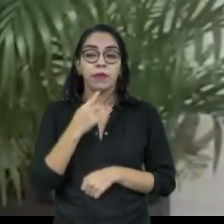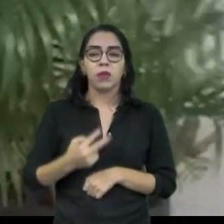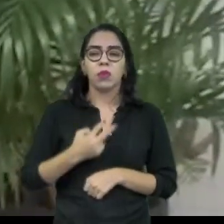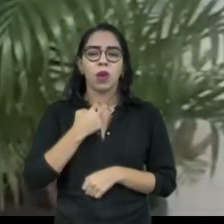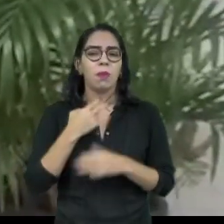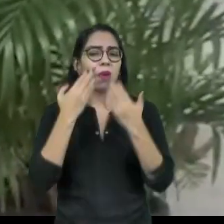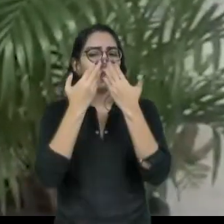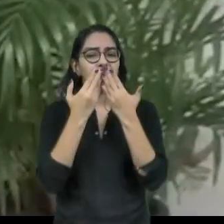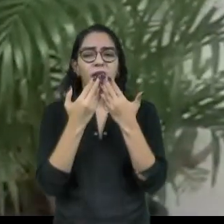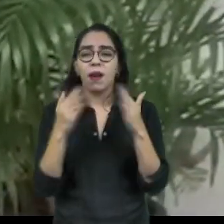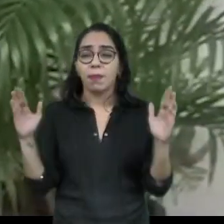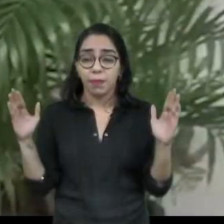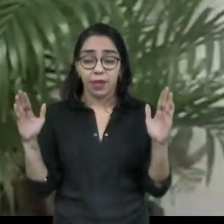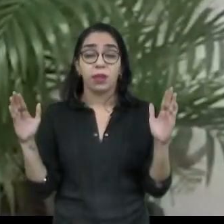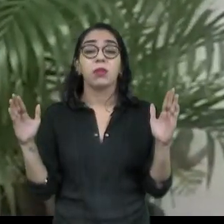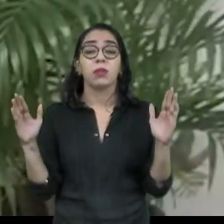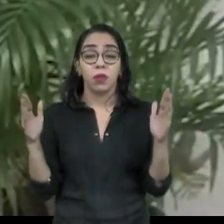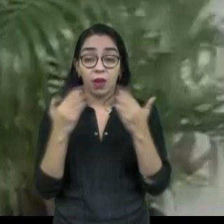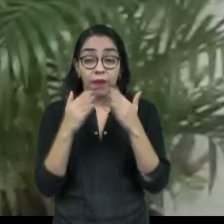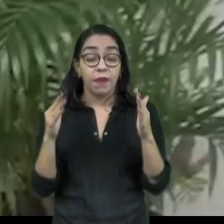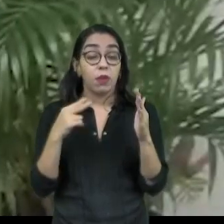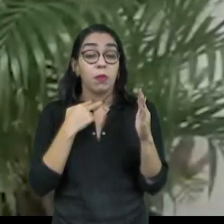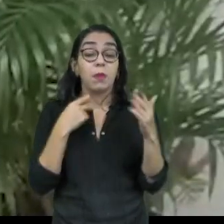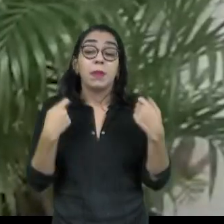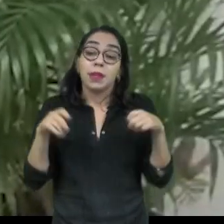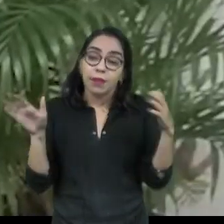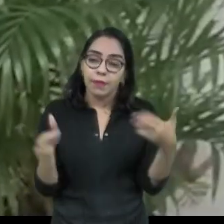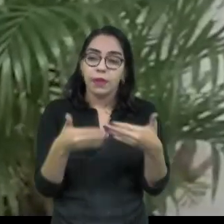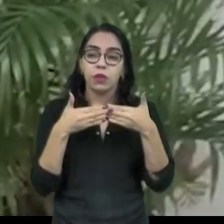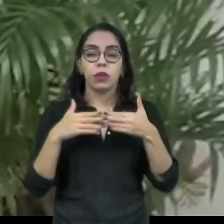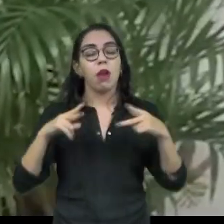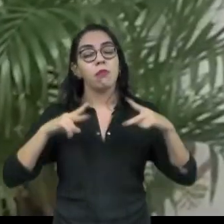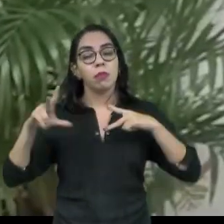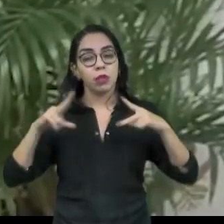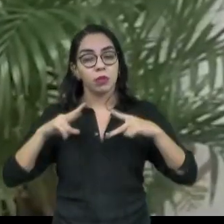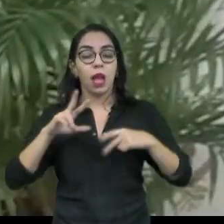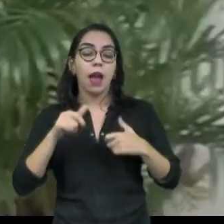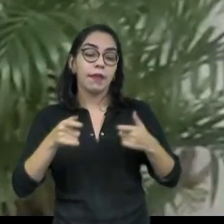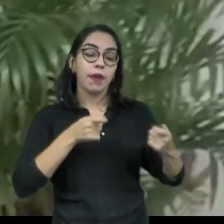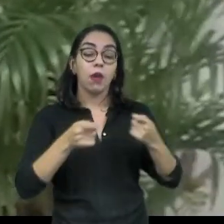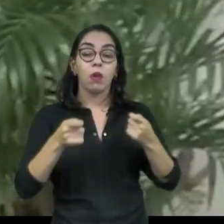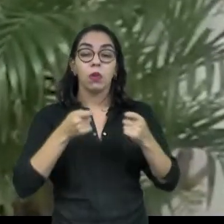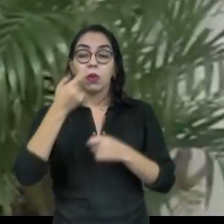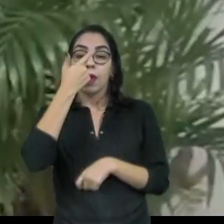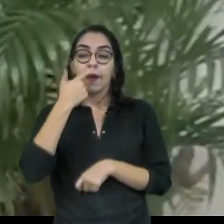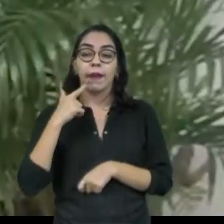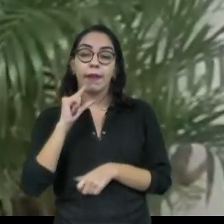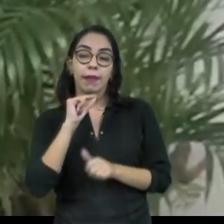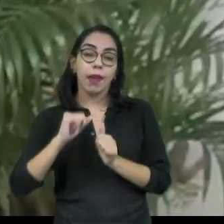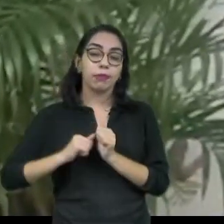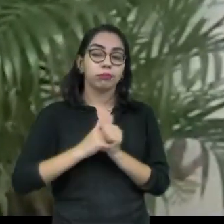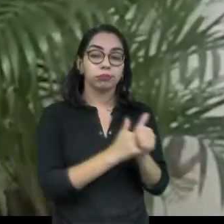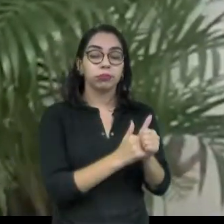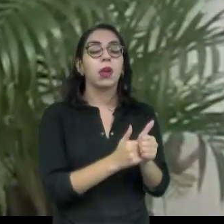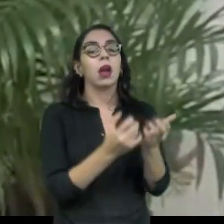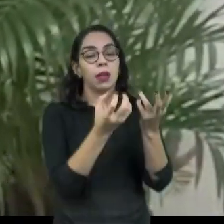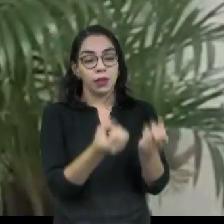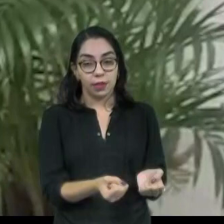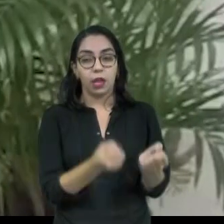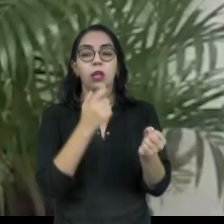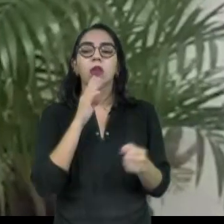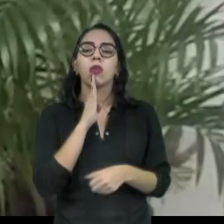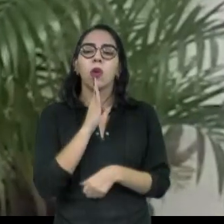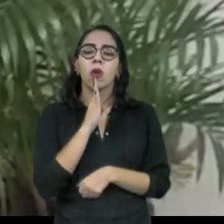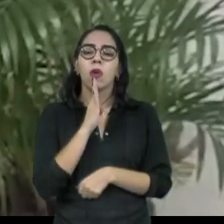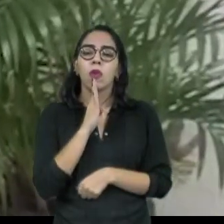públicos eles sejam perfis privados onde os pais vão ter mais controle só vai aceitar quem eles realmente conhecerem